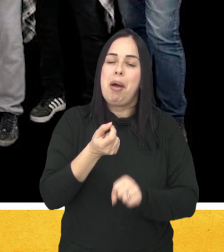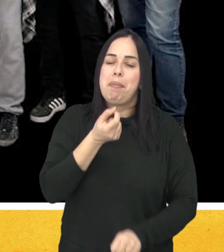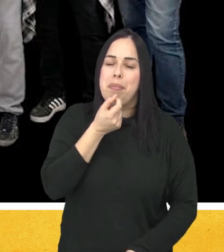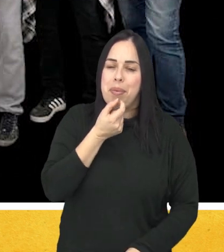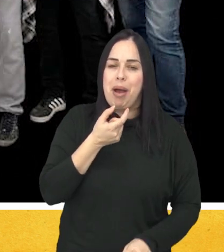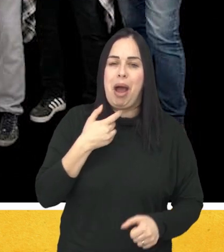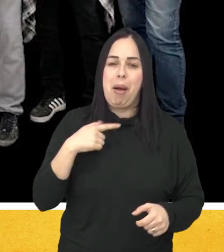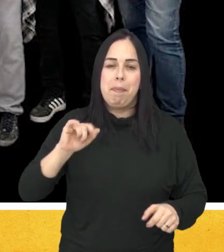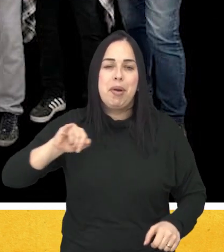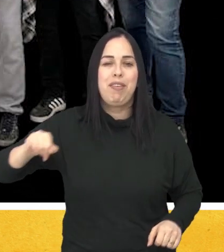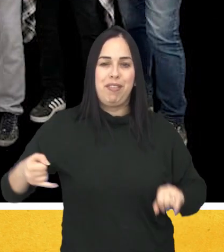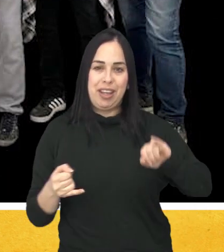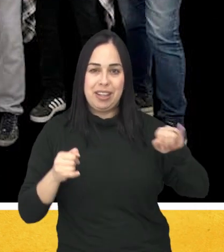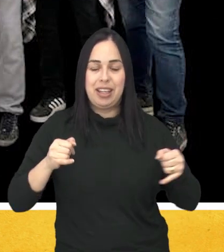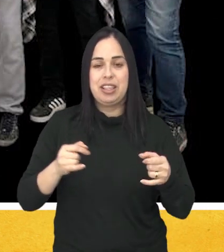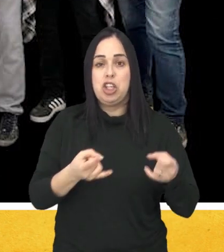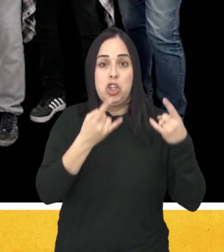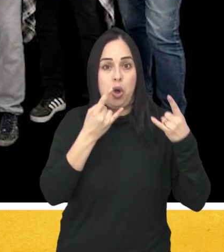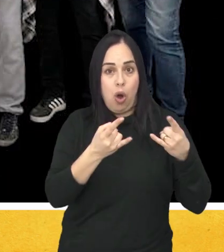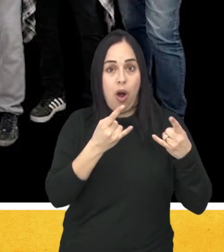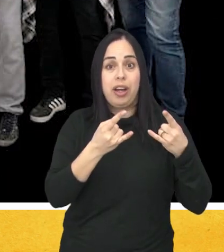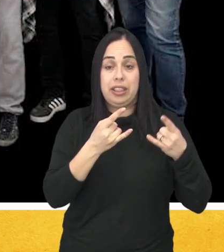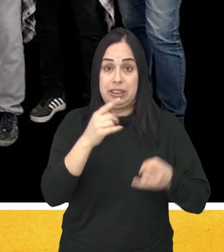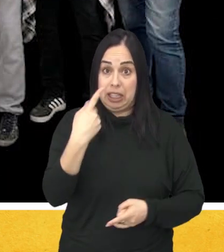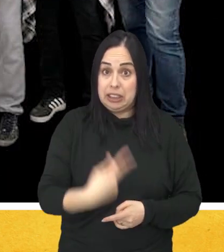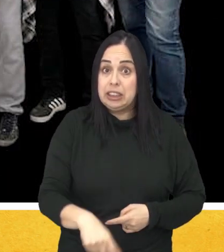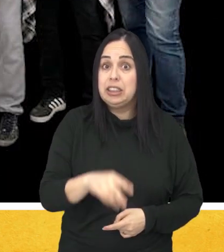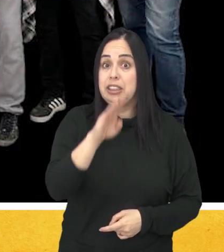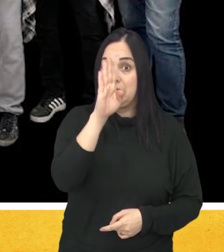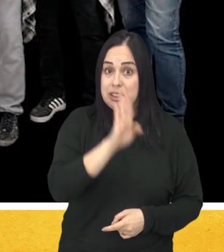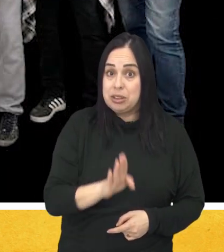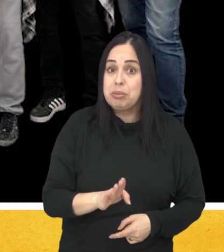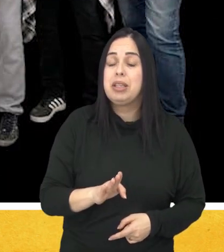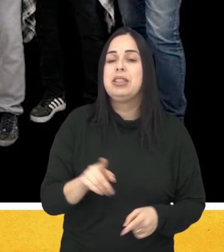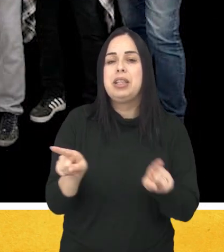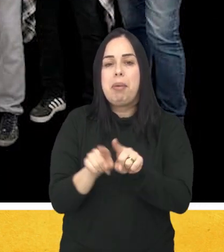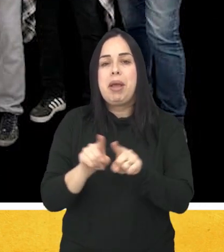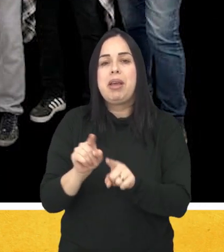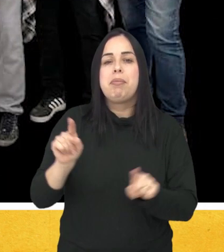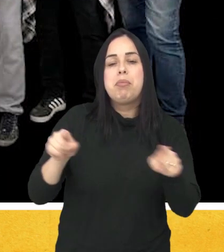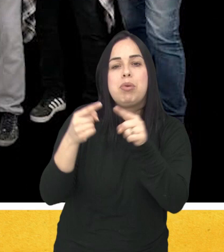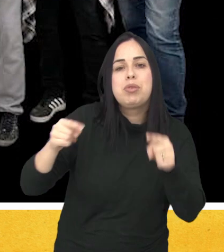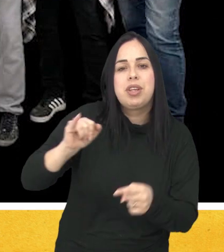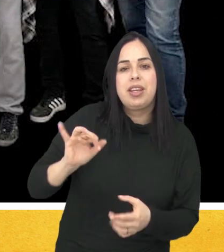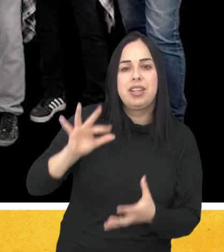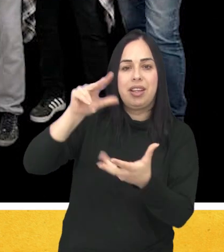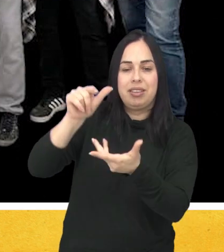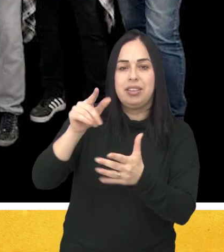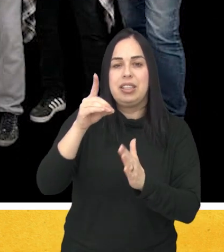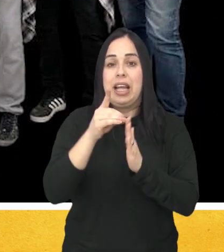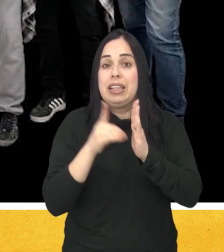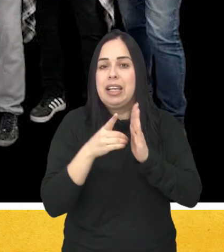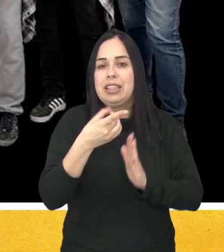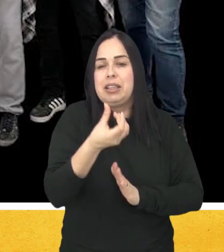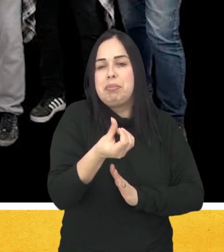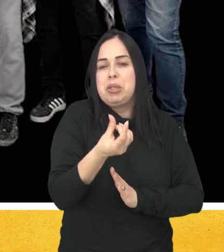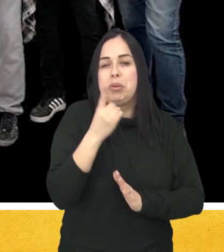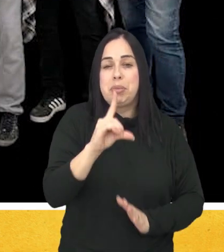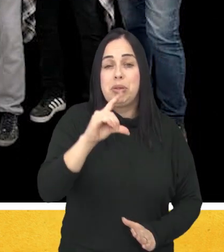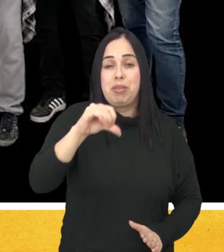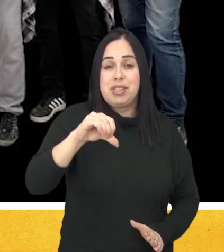Divertir. No repertório, clássicos do rock e do pop nacionais e internacionais, especialmente das décadas